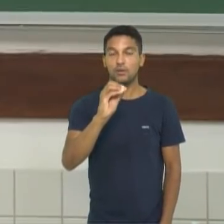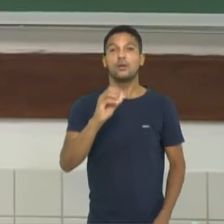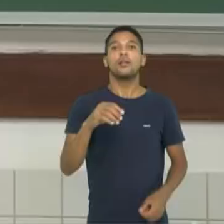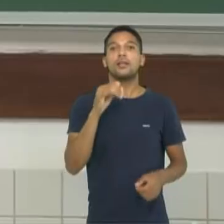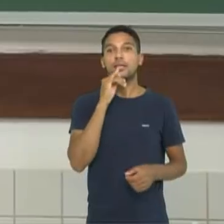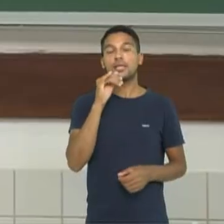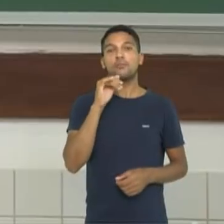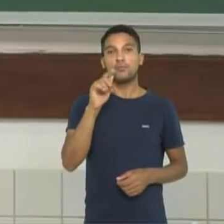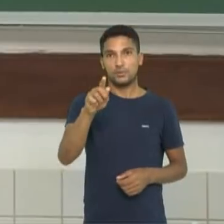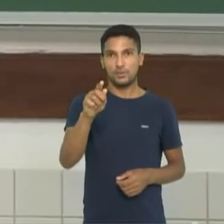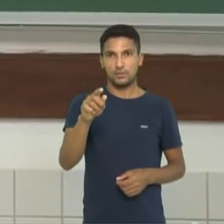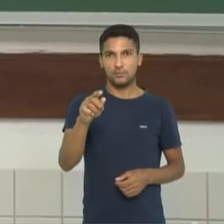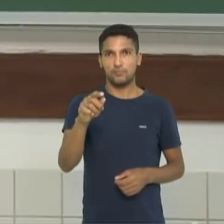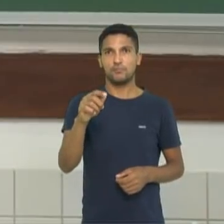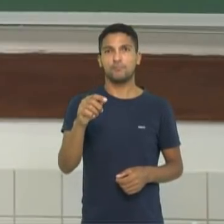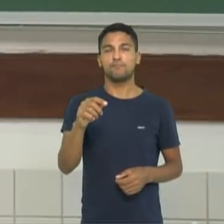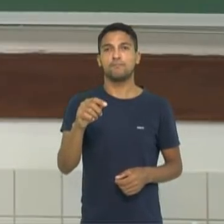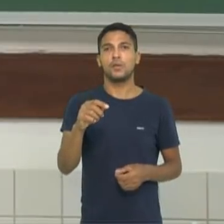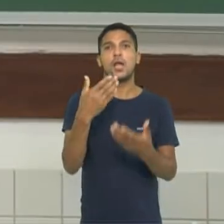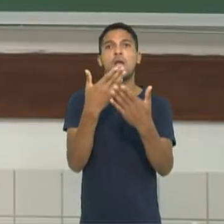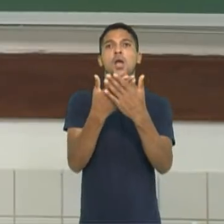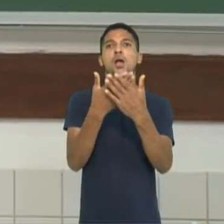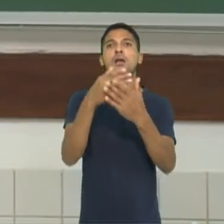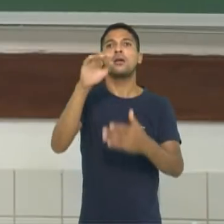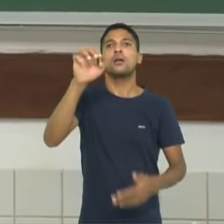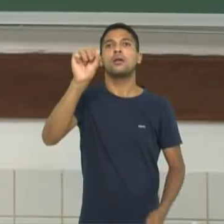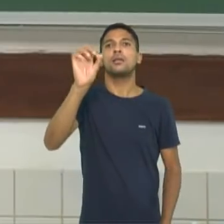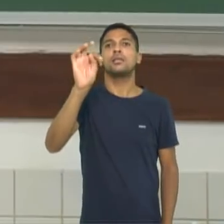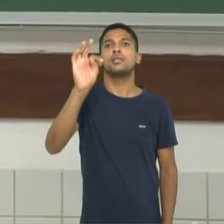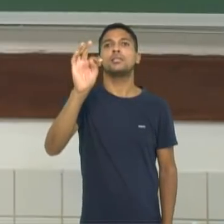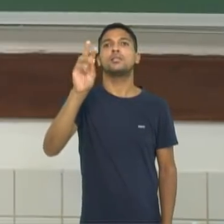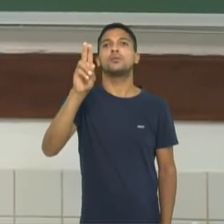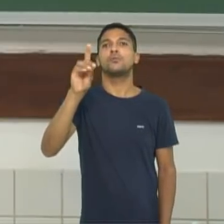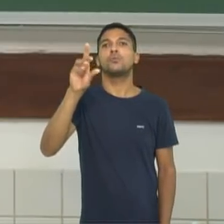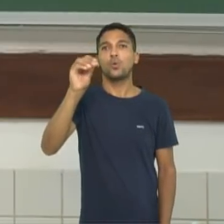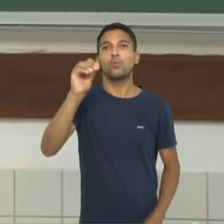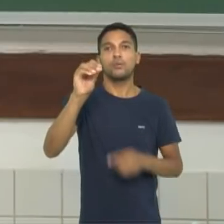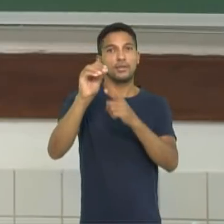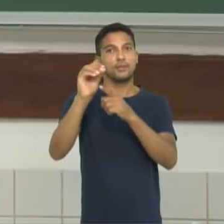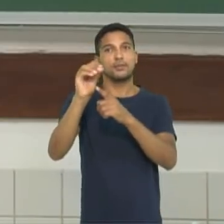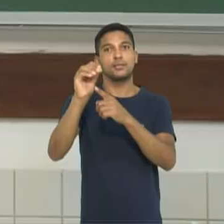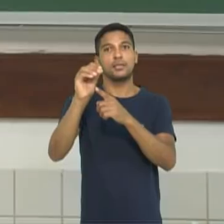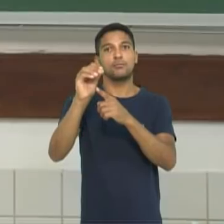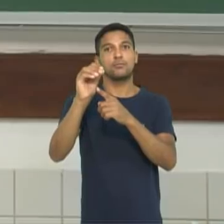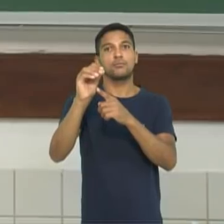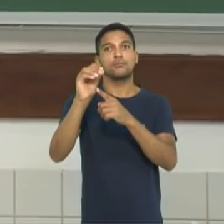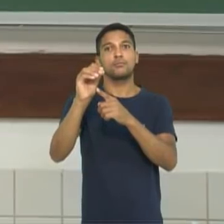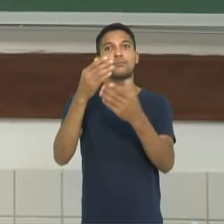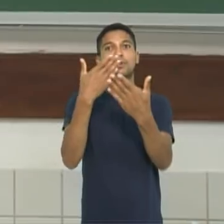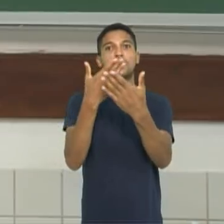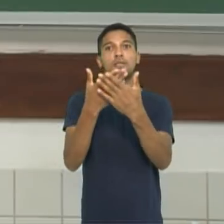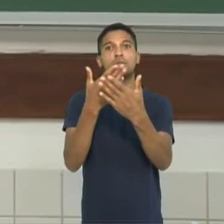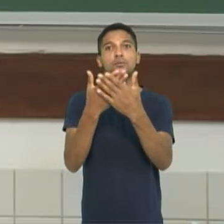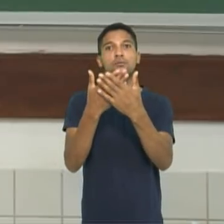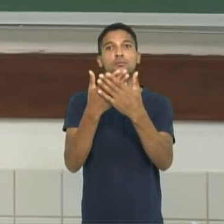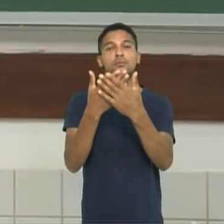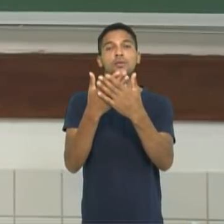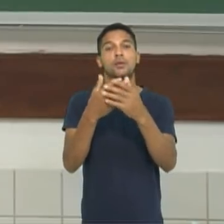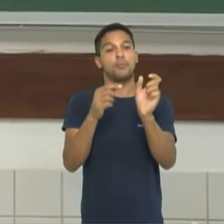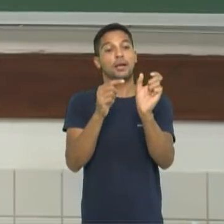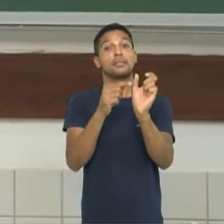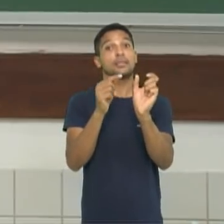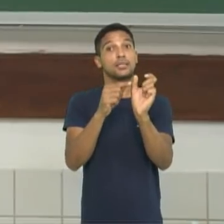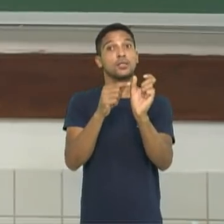conjugando. Estudo já é a flexão do verbo estudar, mas o nome do verbo é estudar. Então, quando eu tenho que o verbo termina em ar,